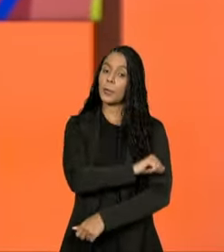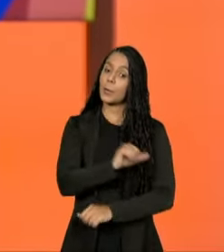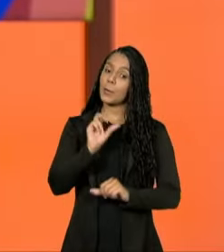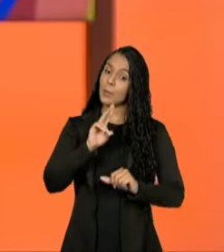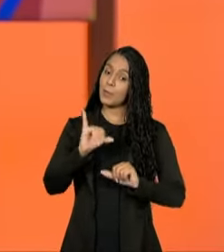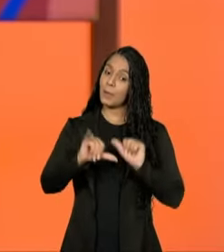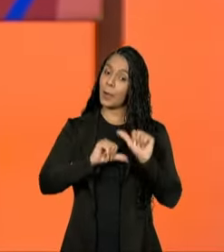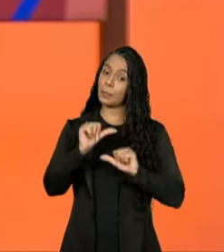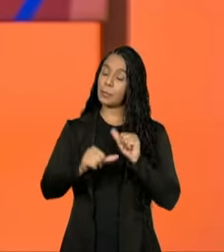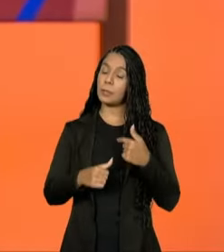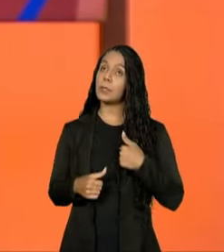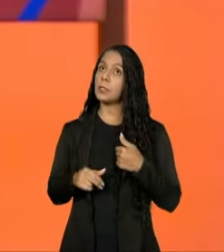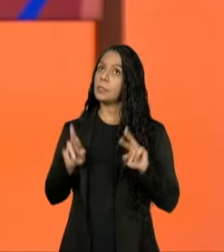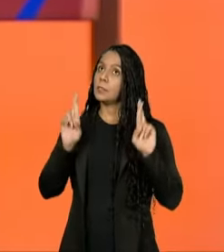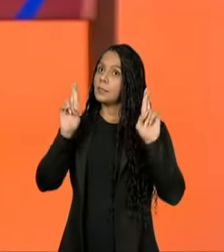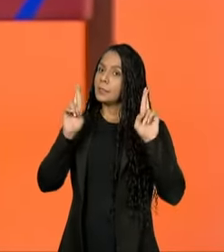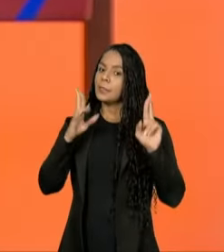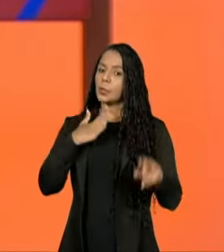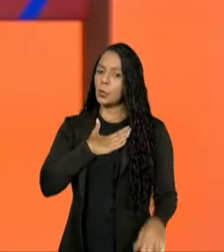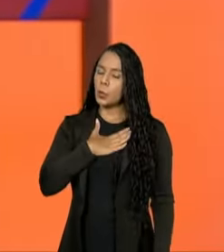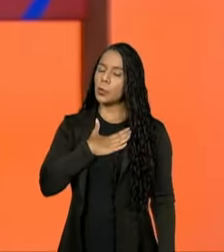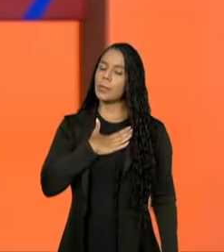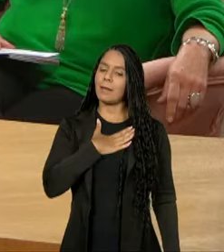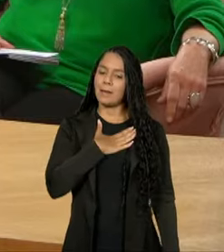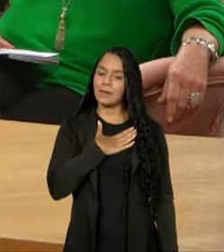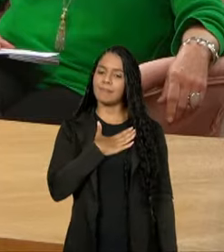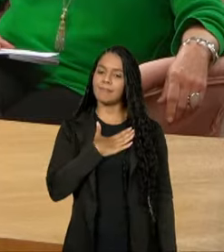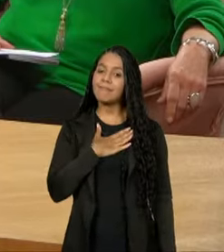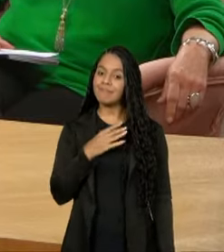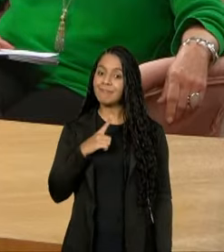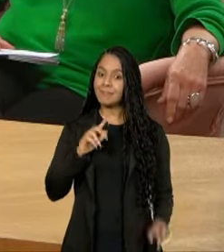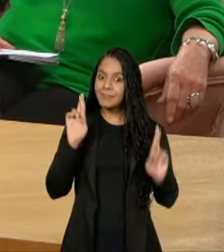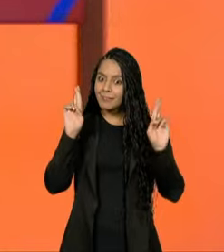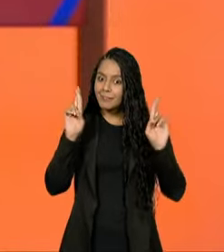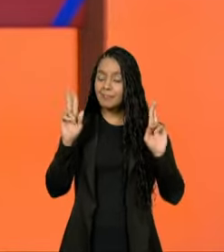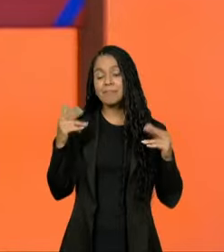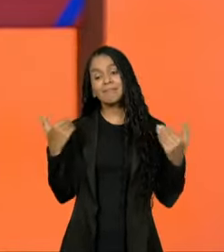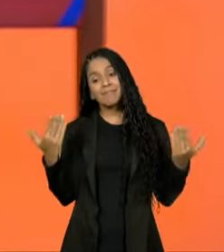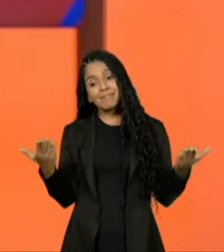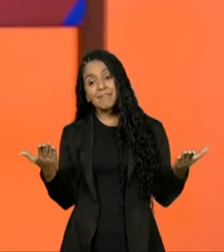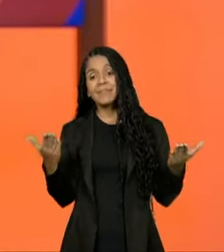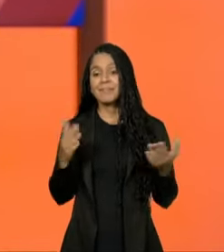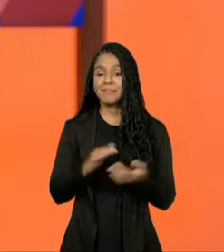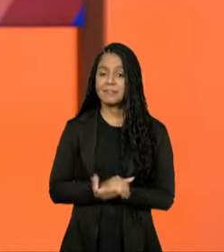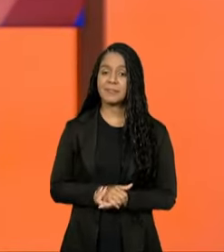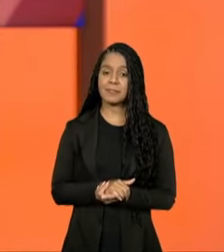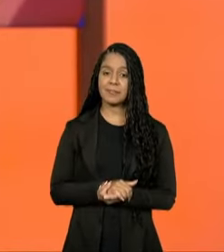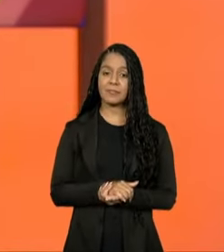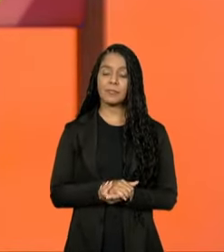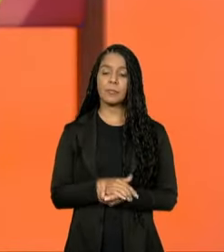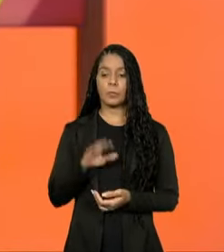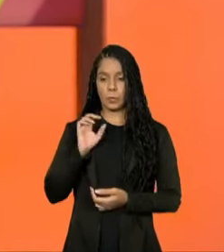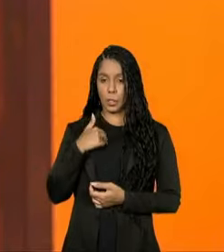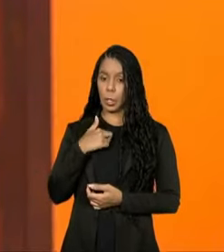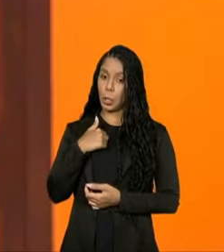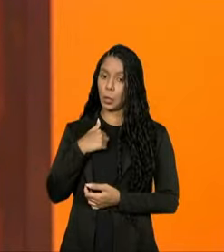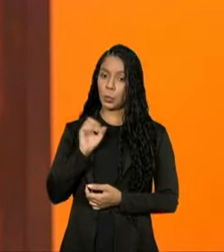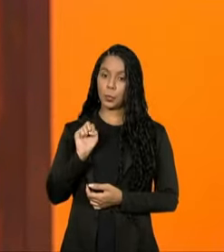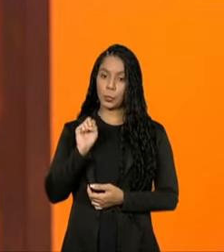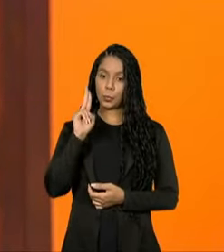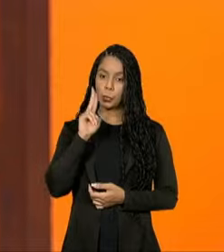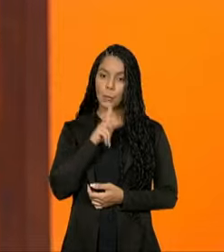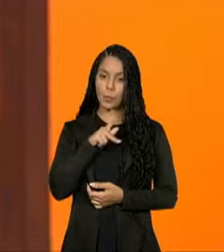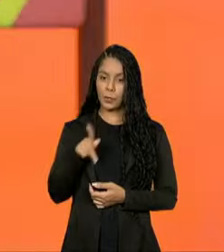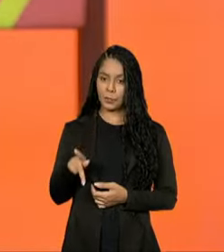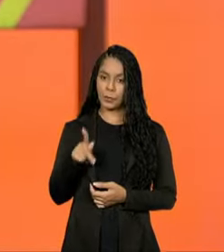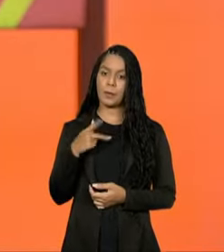Eu gostaria muito. Temos essa esperança, assim, digamos assim? Não, assim, a gente... Eu sou professor. Se